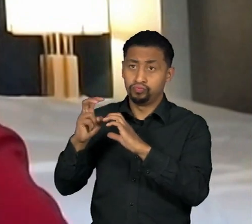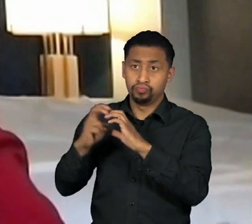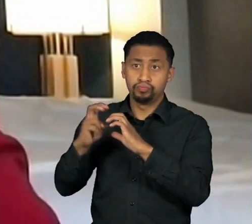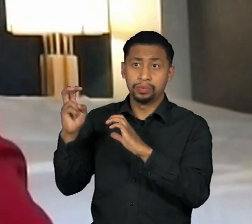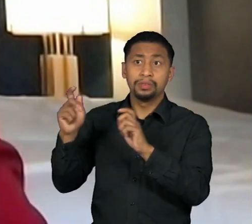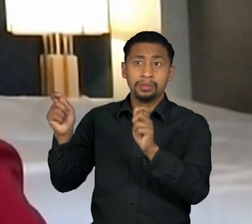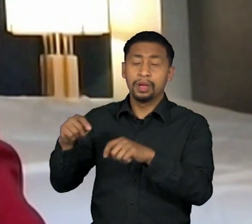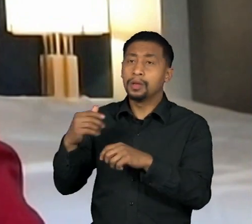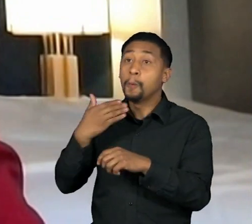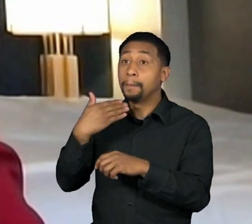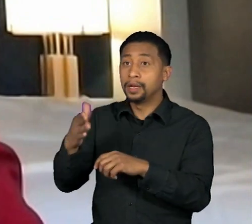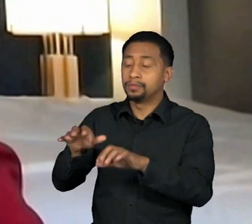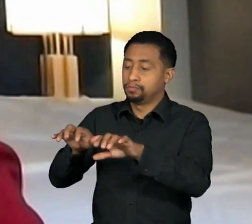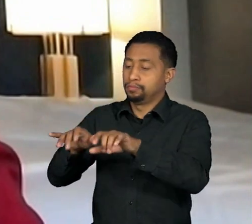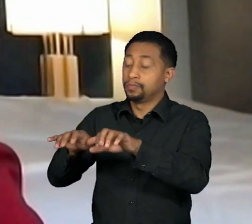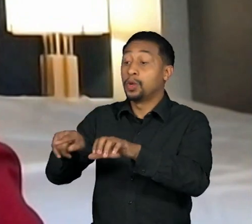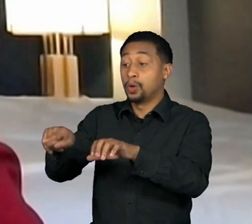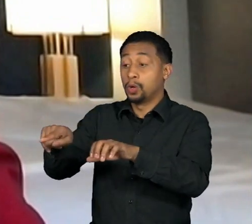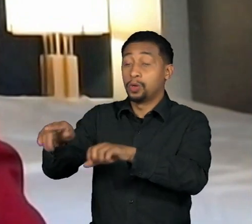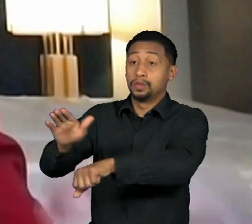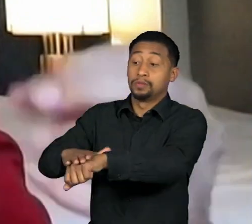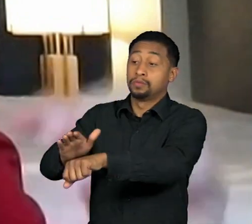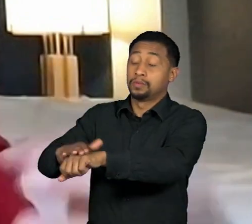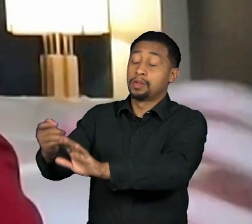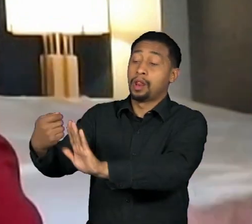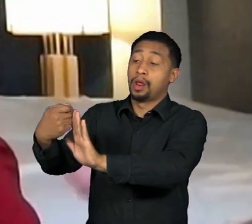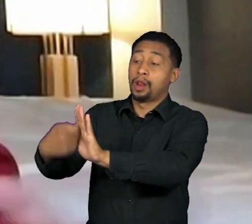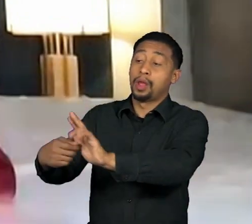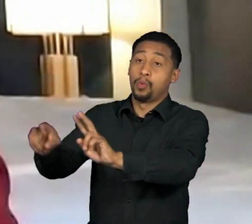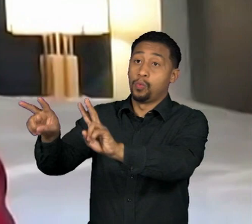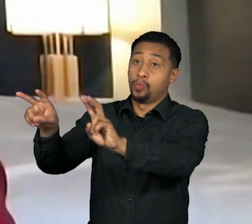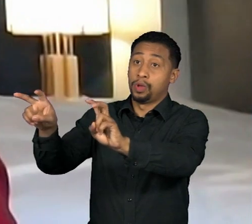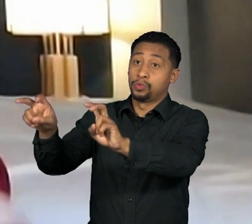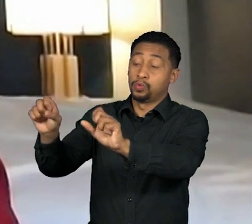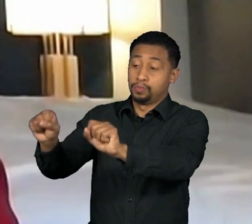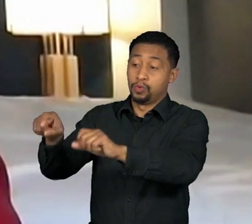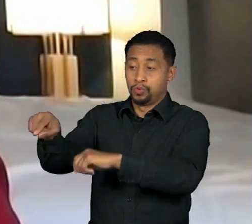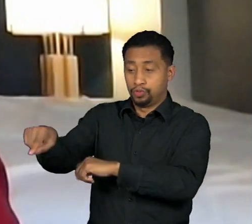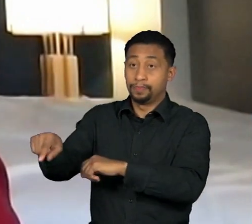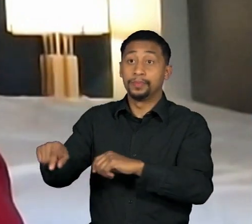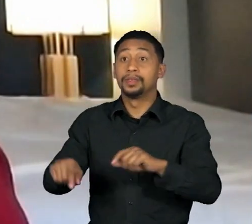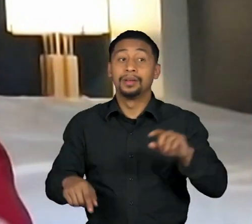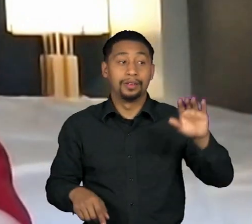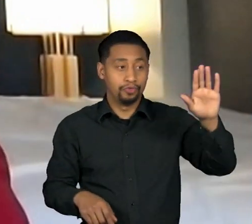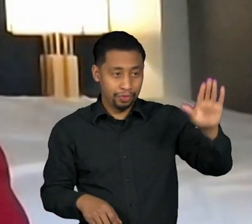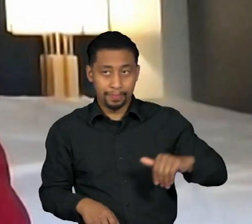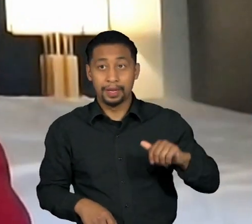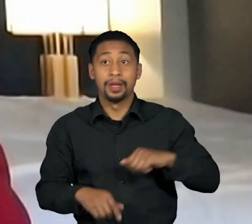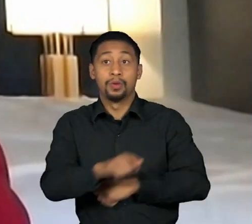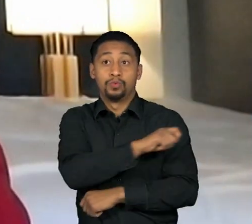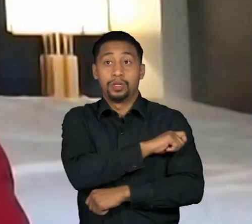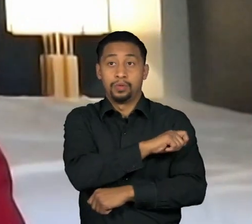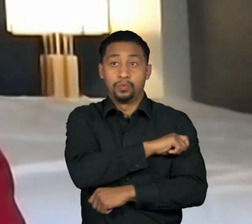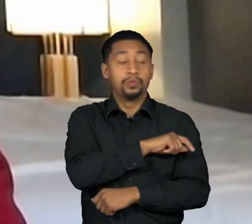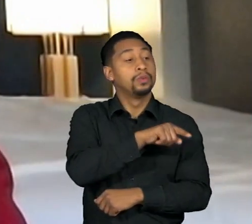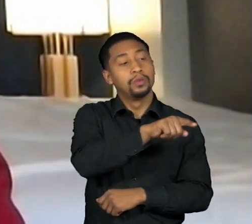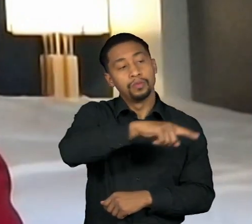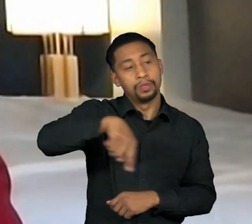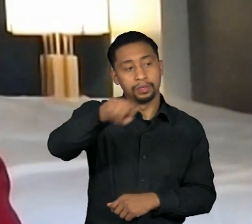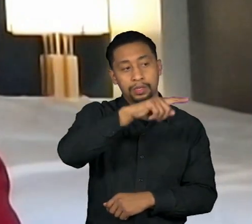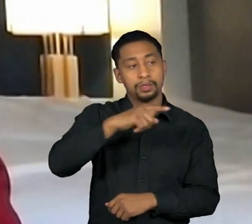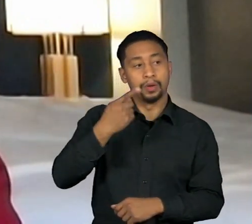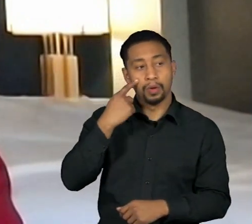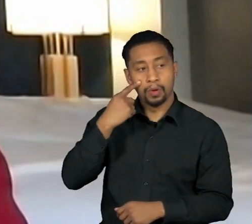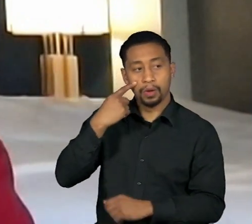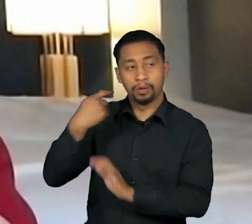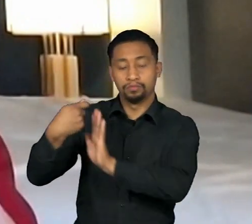escrever algo sobre determinado assunto, colocar para os meus alunos e dizer assim: o que vocês falam